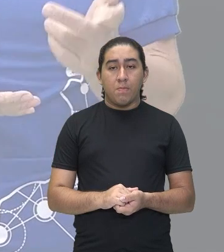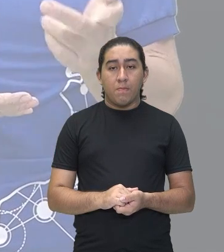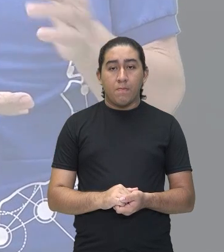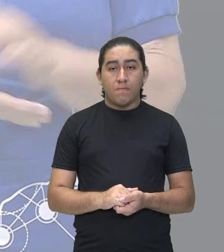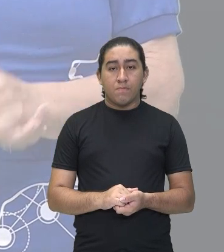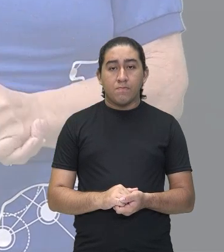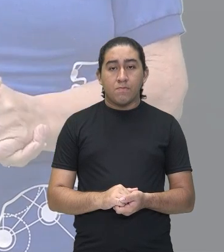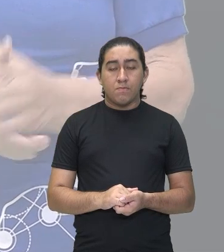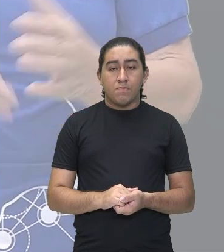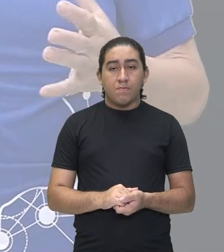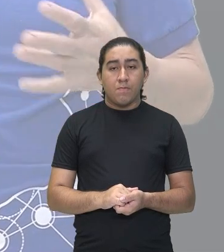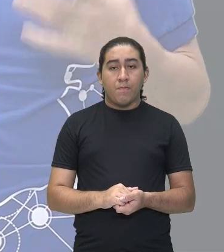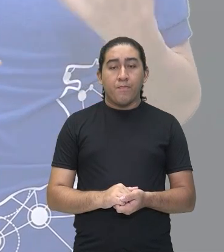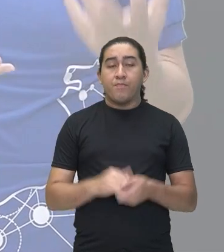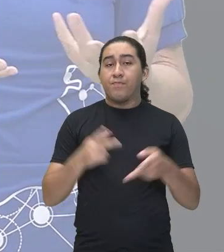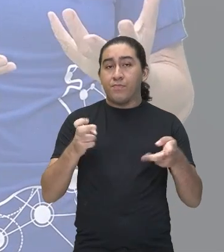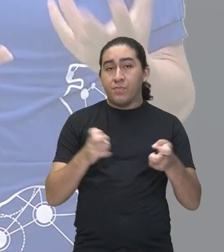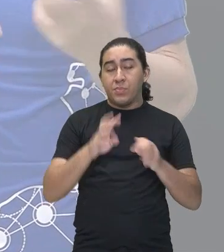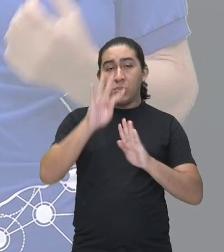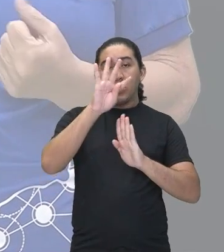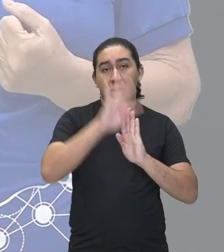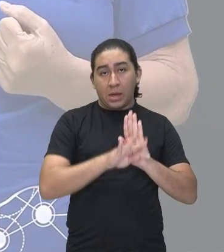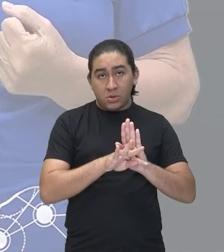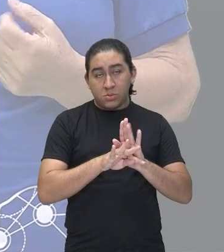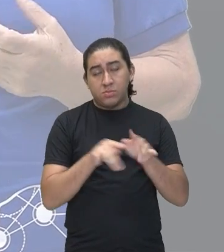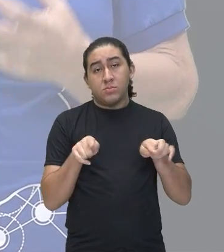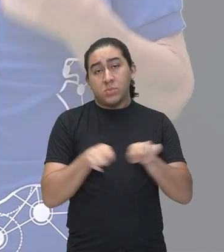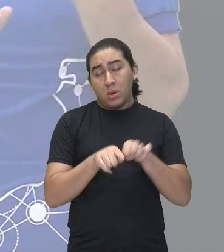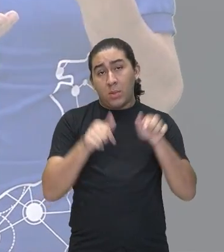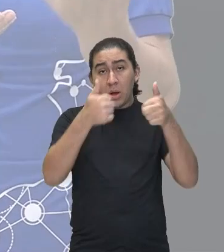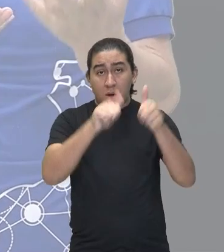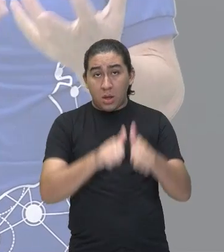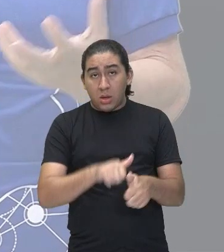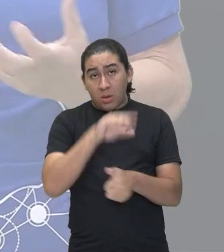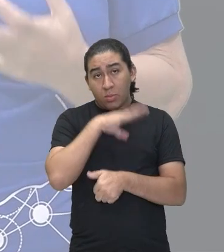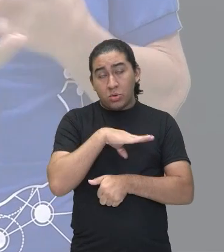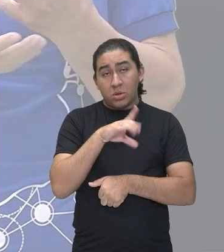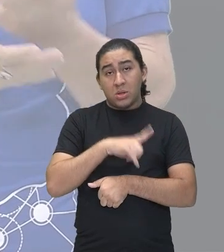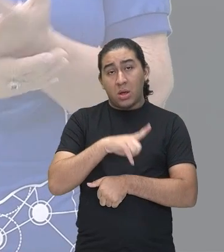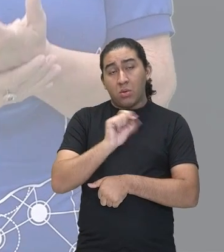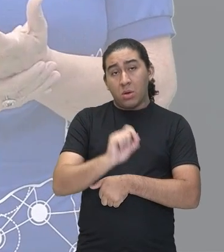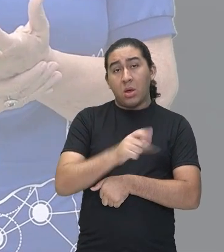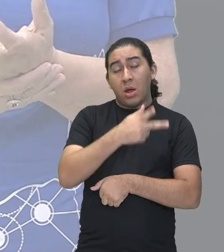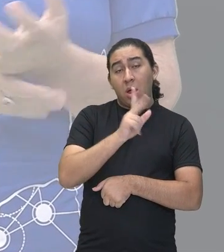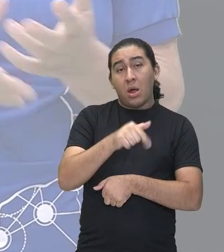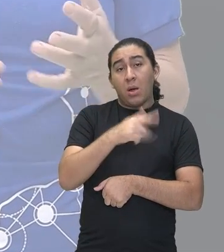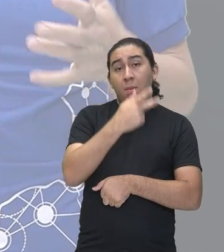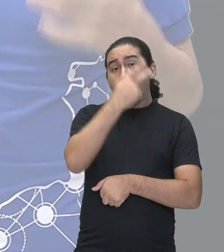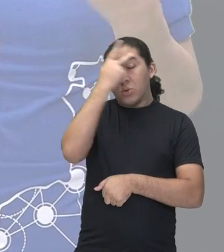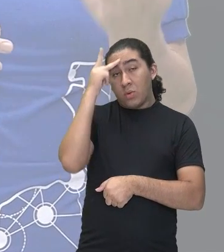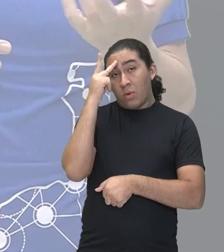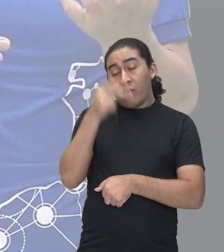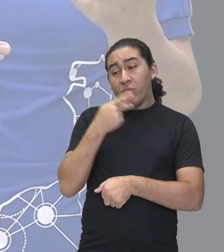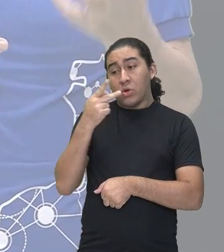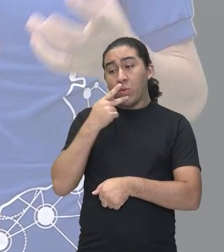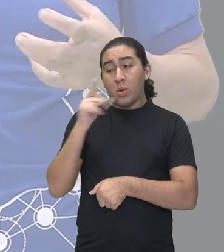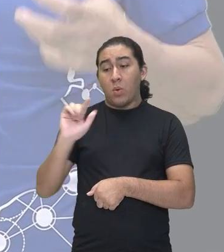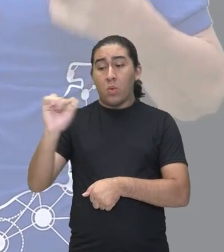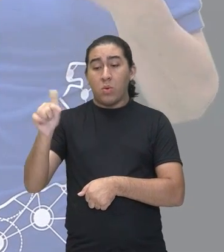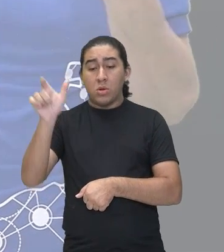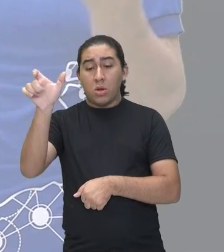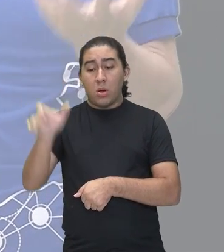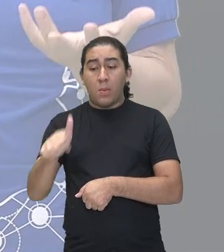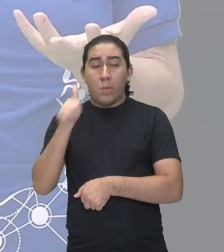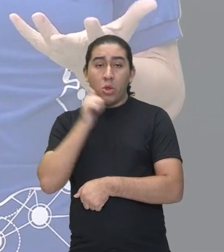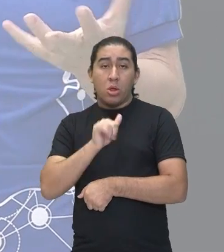um trecho do texto e você percebe o eu lírico falando a uma mulher idealizada, colocando ela